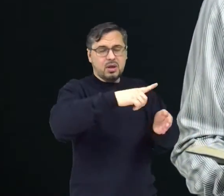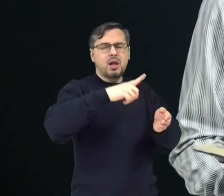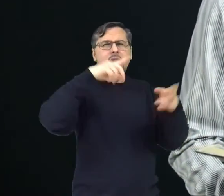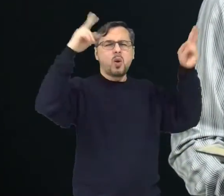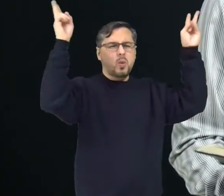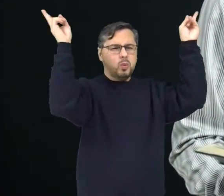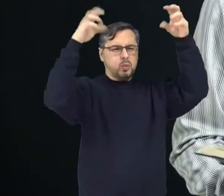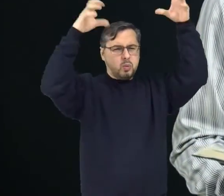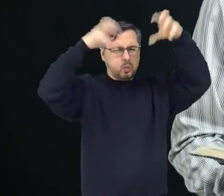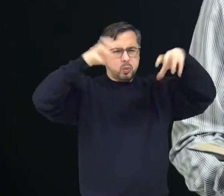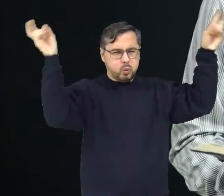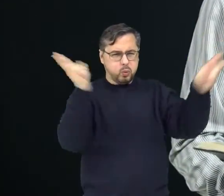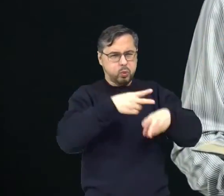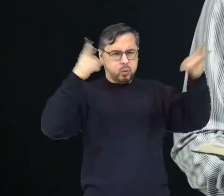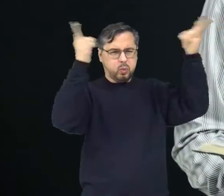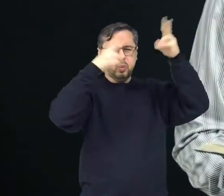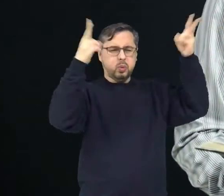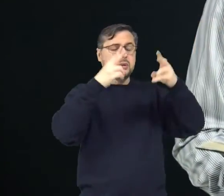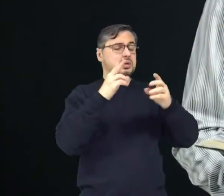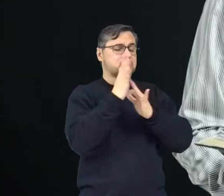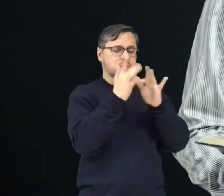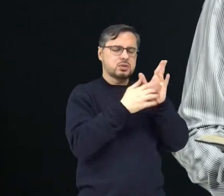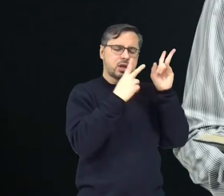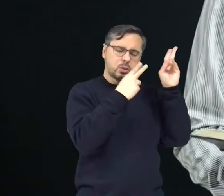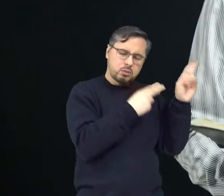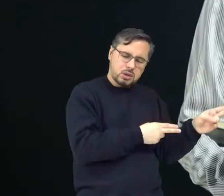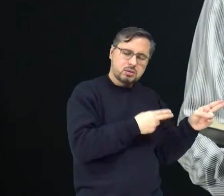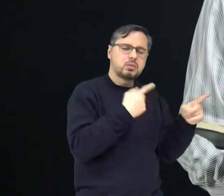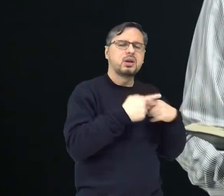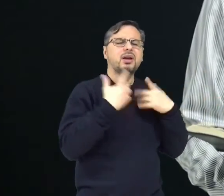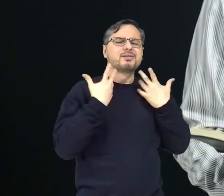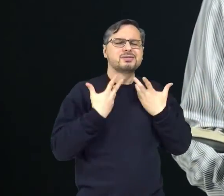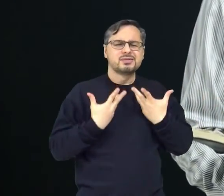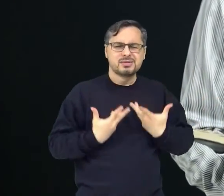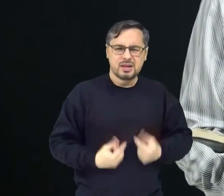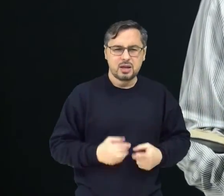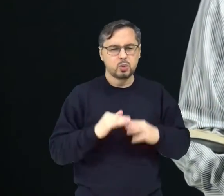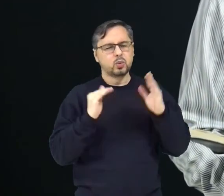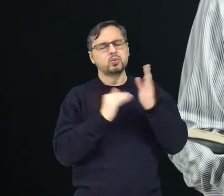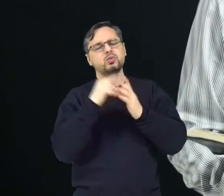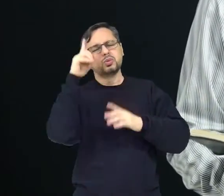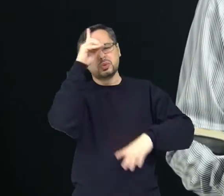cansado por todas as circunstâncias anteriores. Os discípulos então